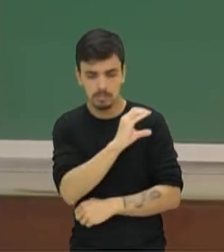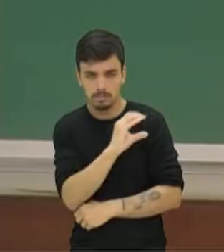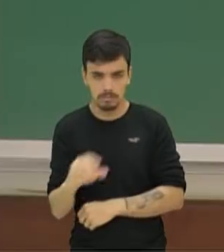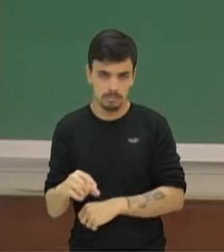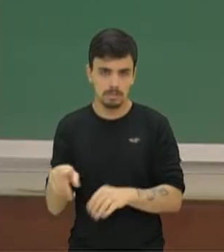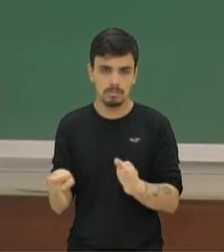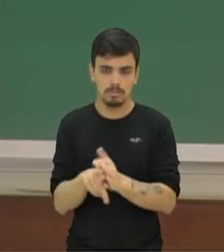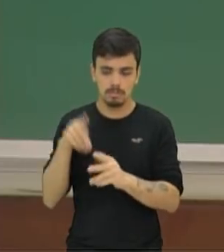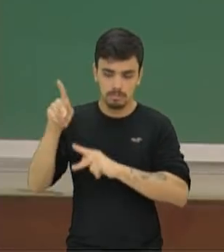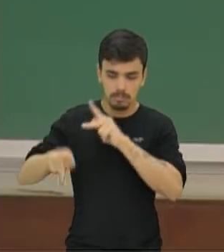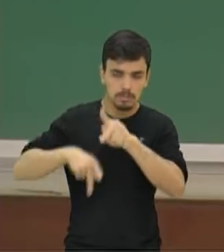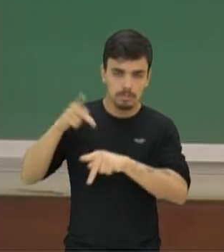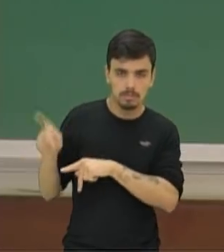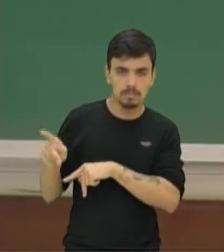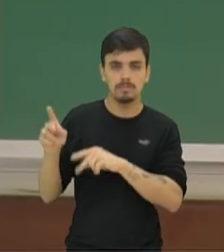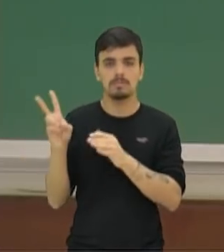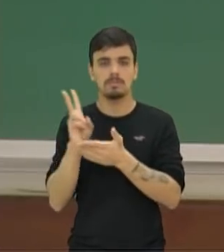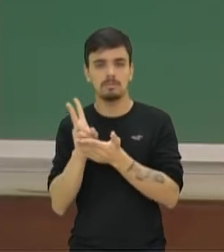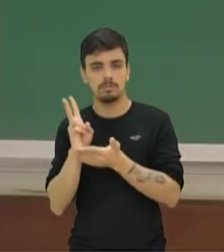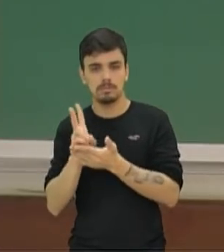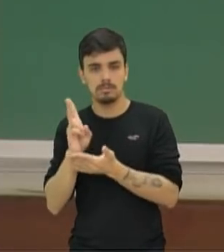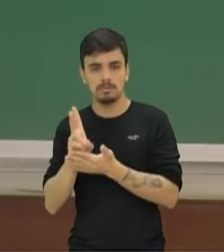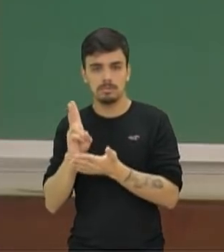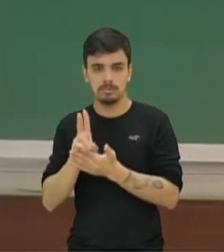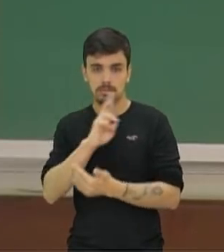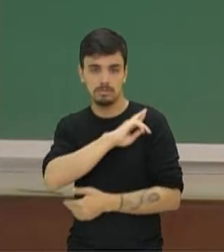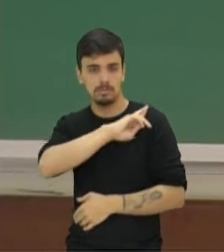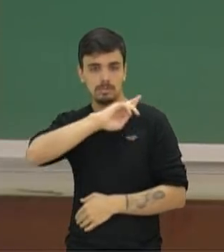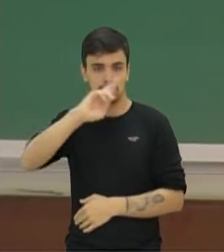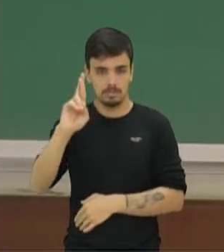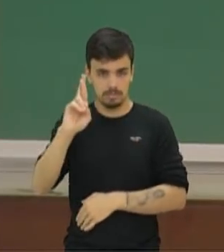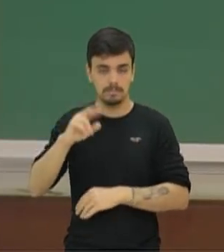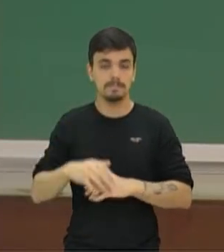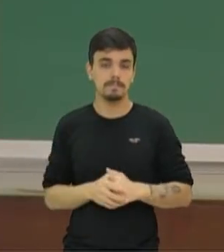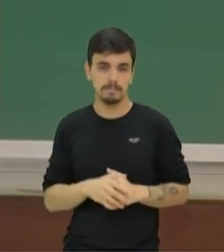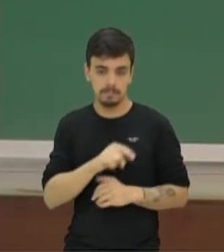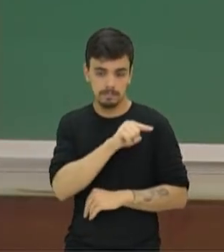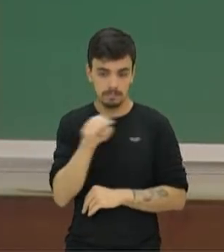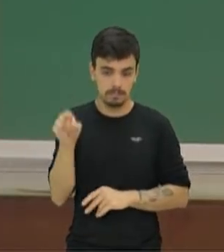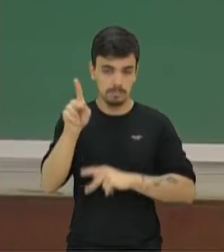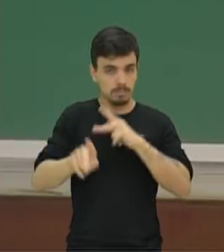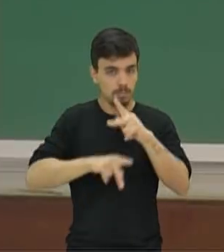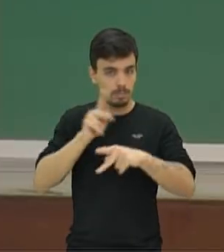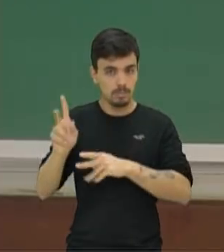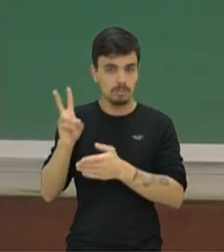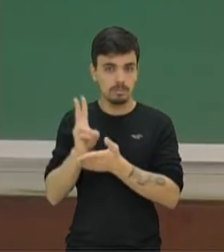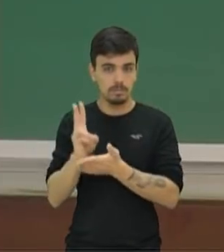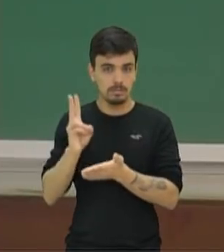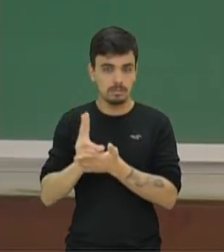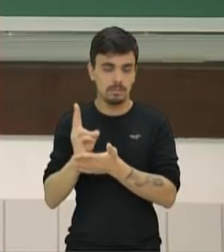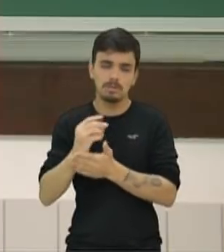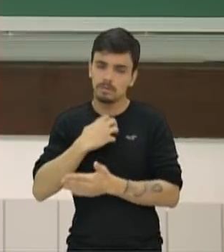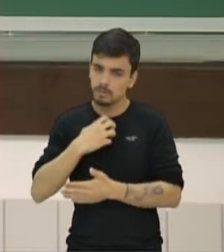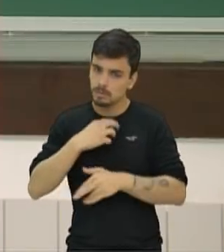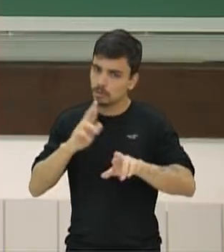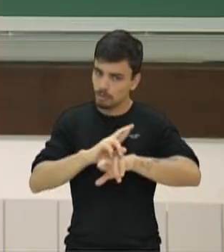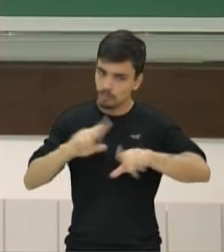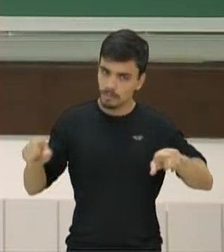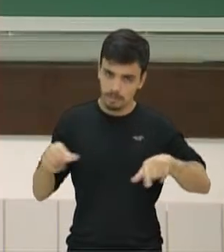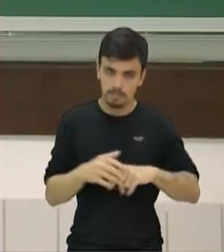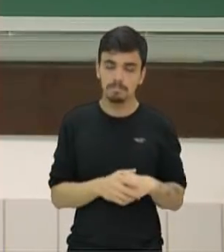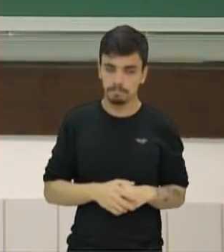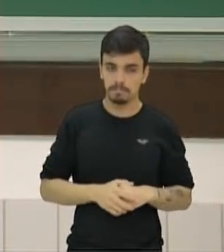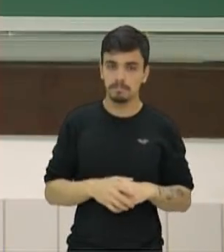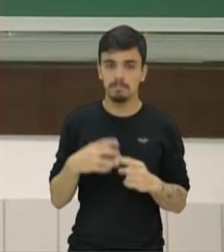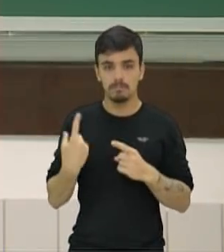povos indígenas, né? Trazer a religiosidade para os povos indígenas de uma forma diferente, né?